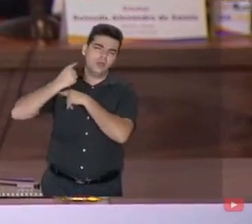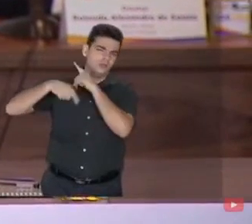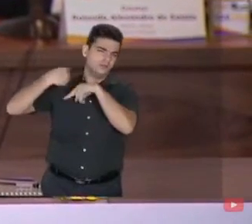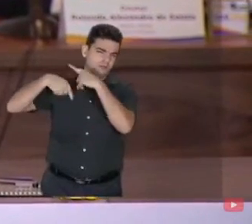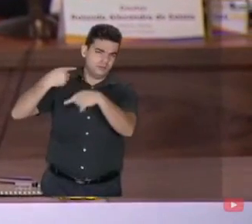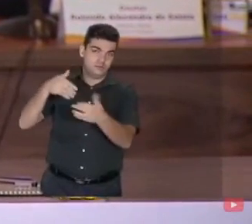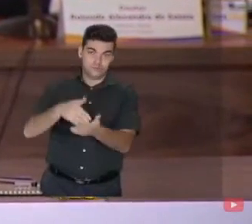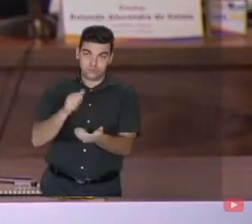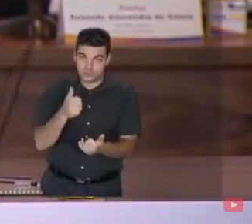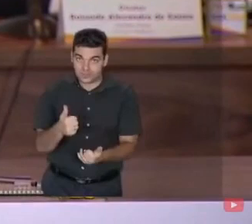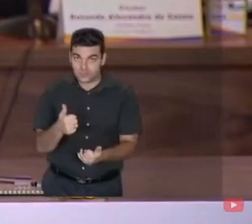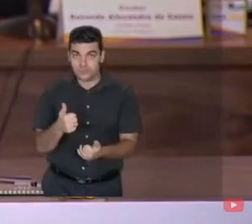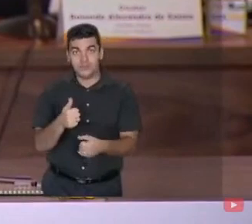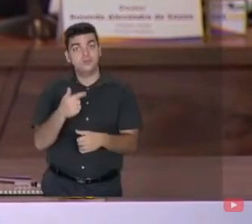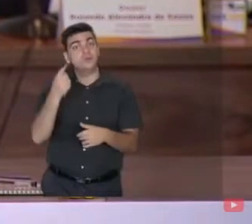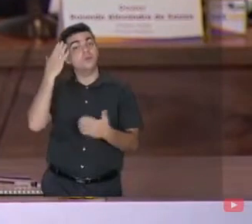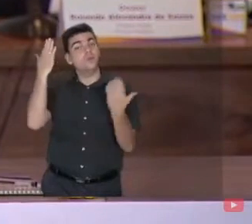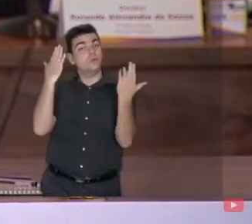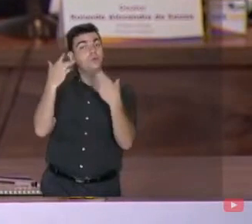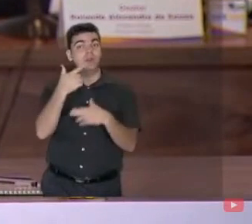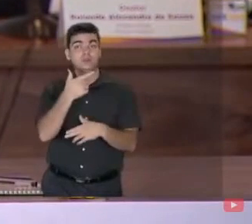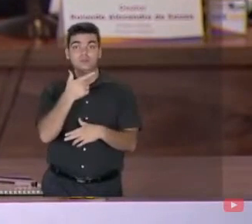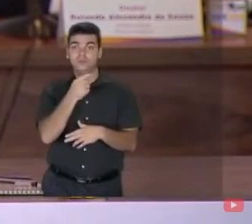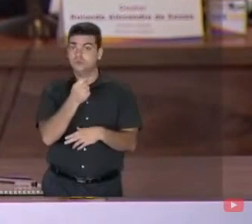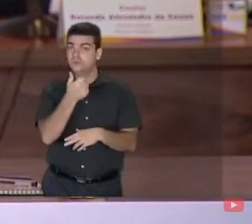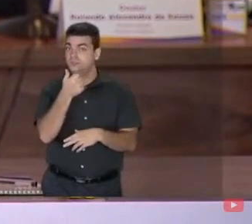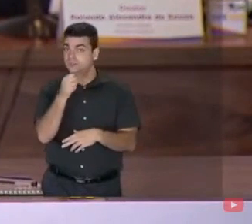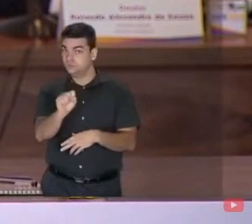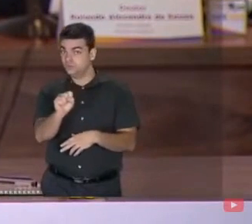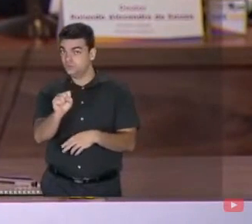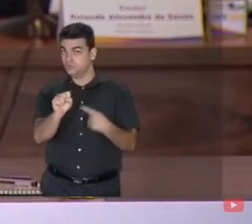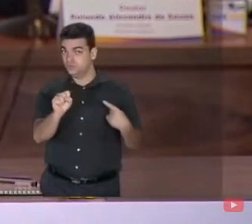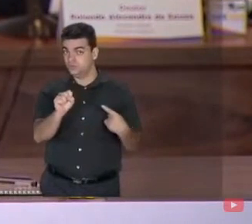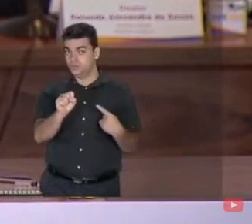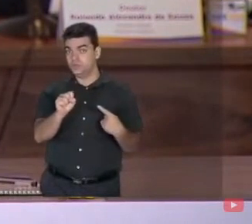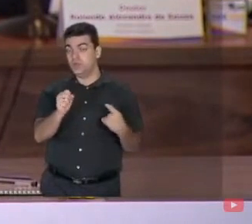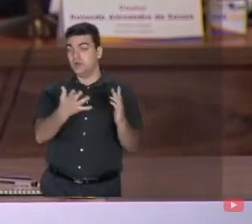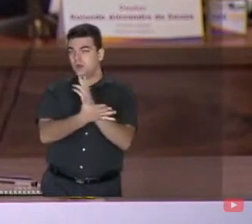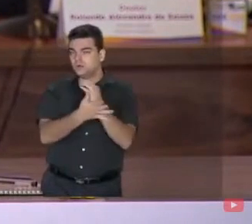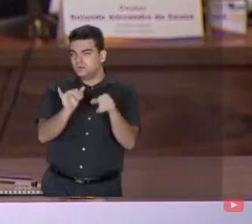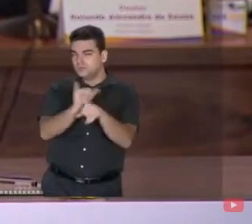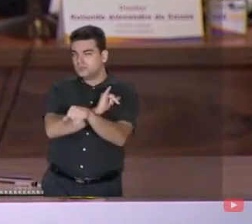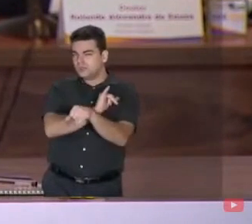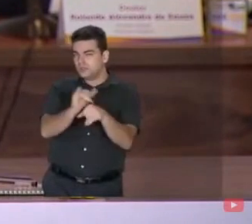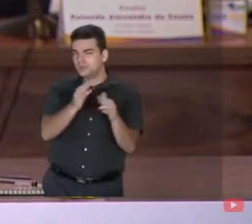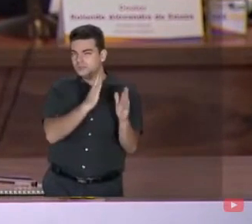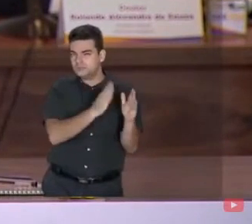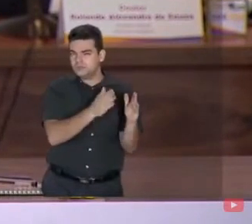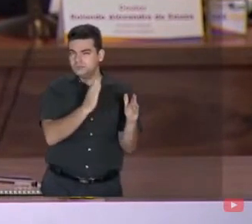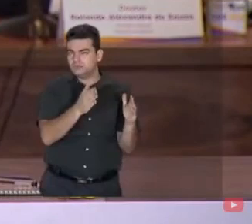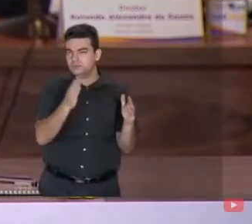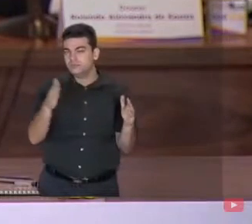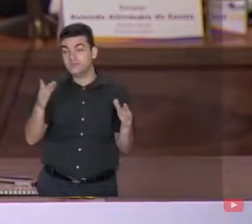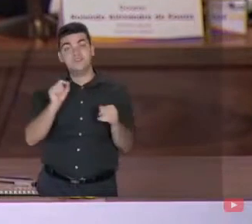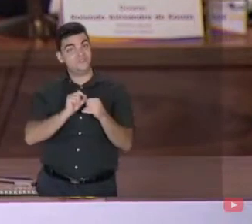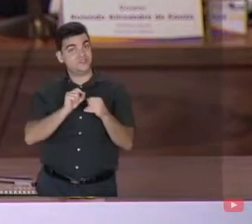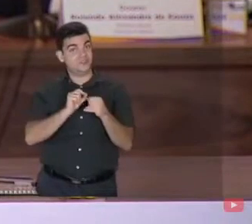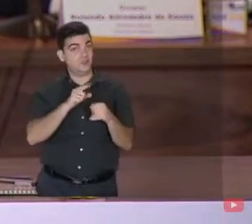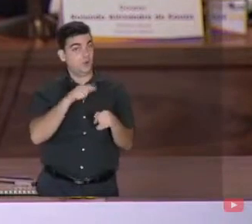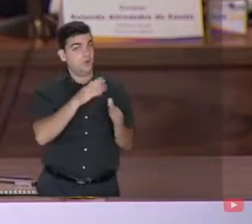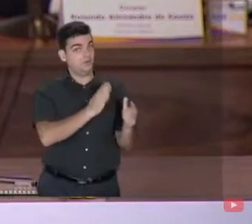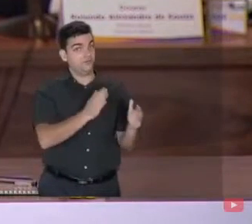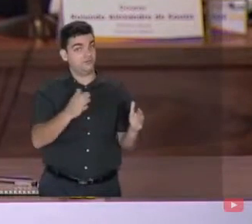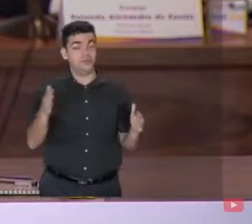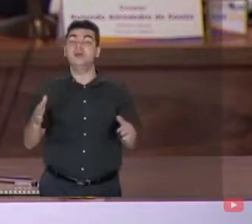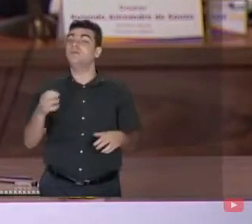presidenciais. De 2018 para cá, creio que os procedimentos que foram